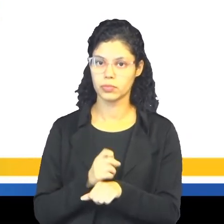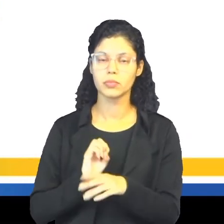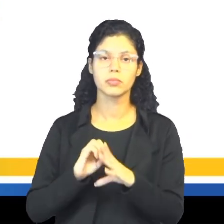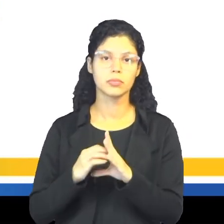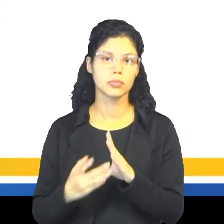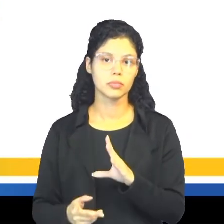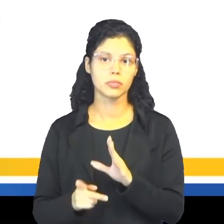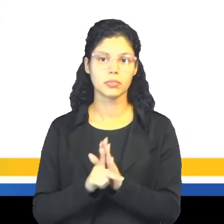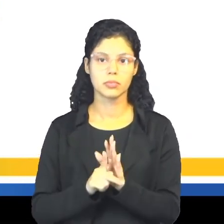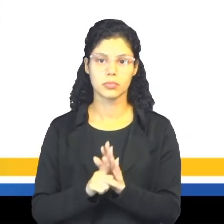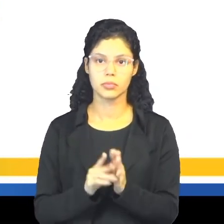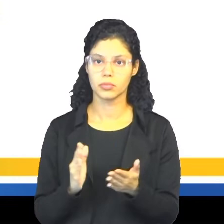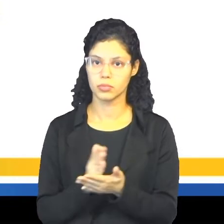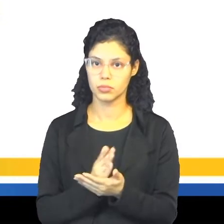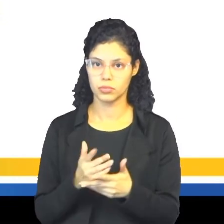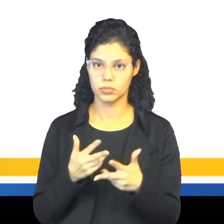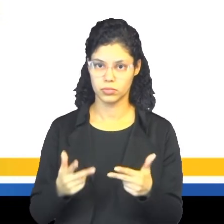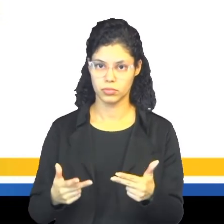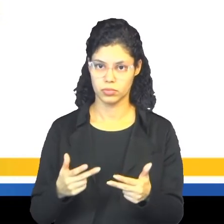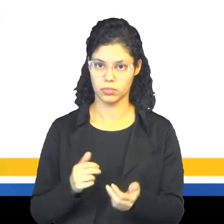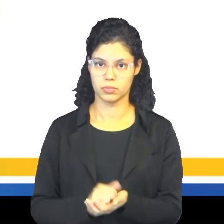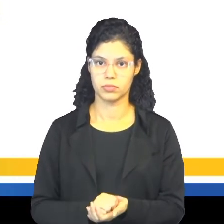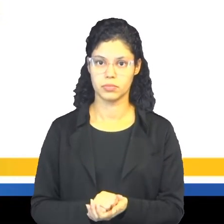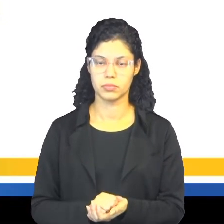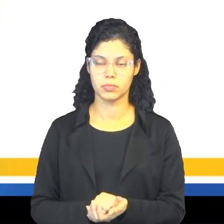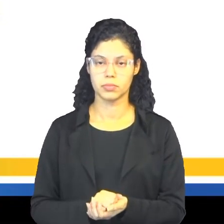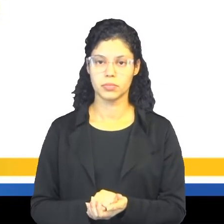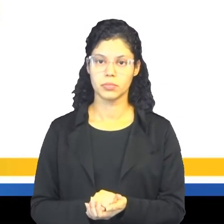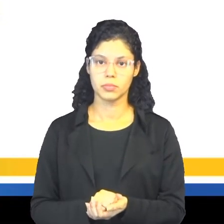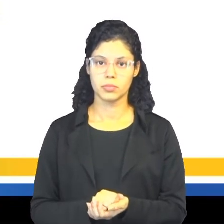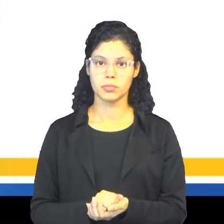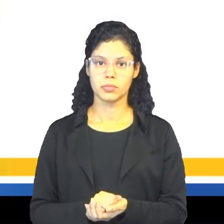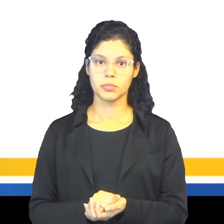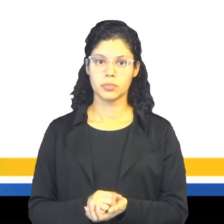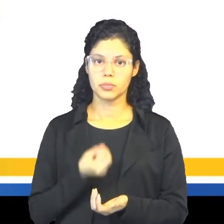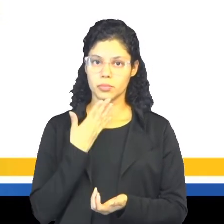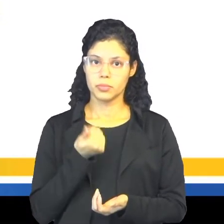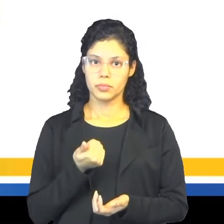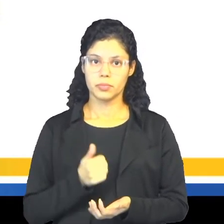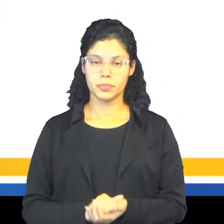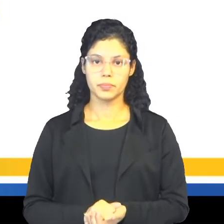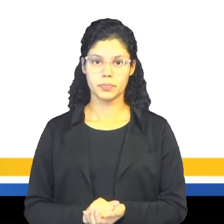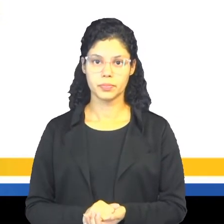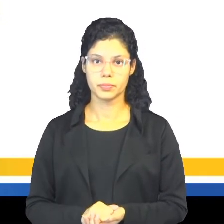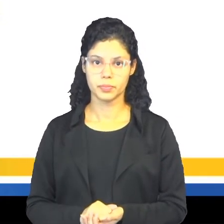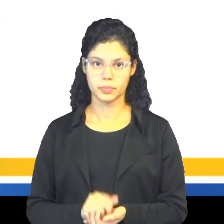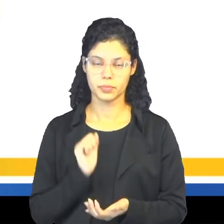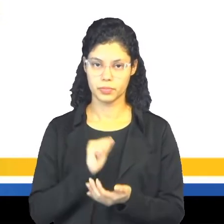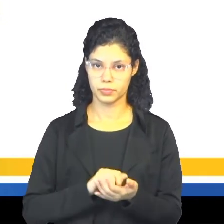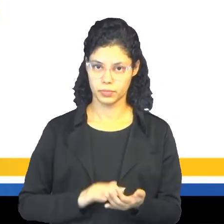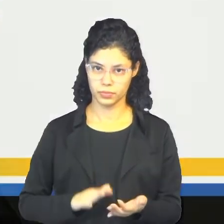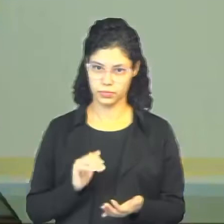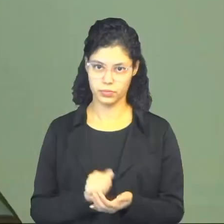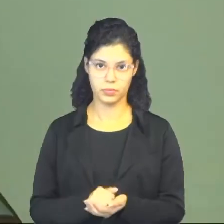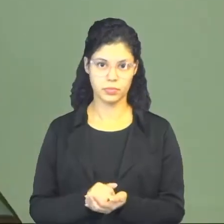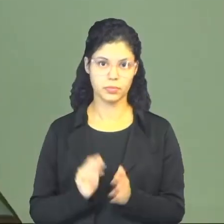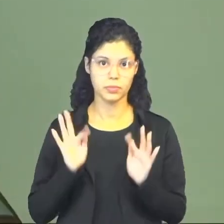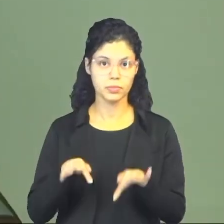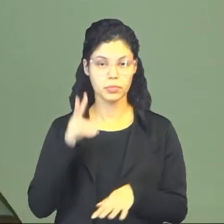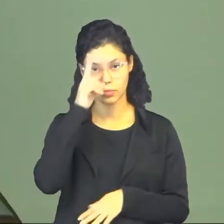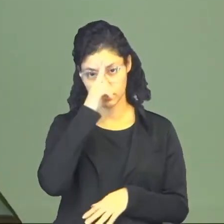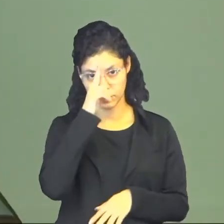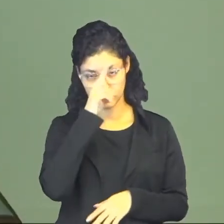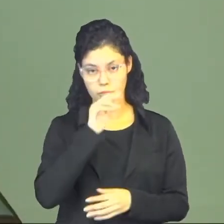que caracteriza algo ou alguém tá bom alguns Sim tudo bem Então a nossa atividade fica por aqui